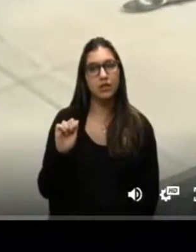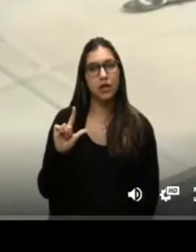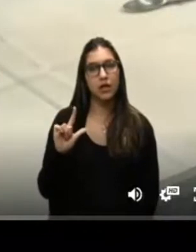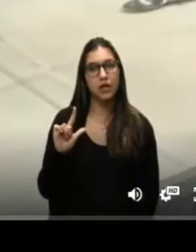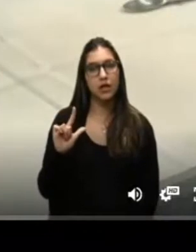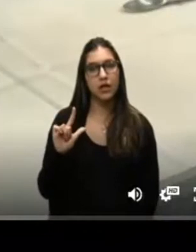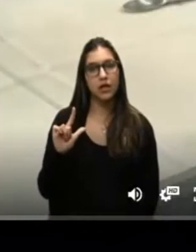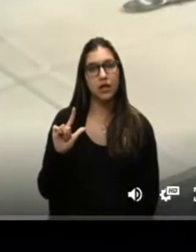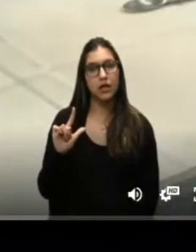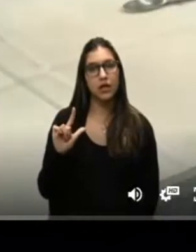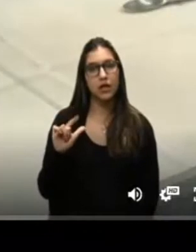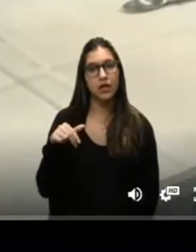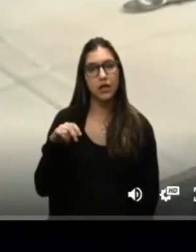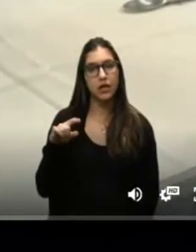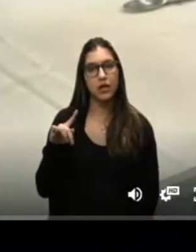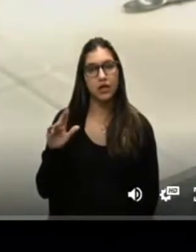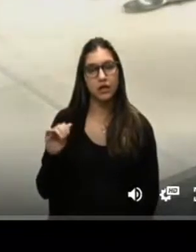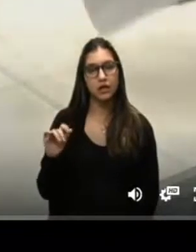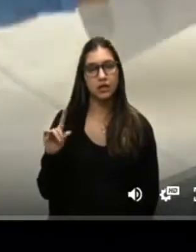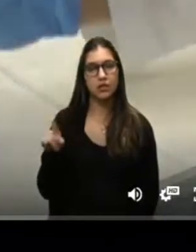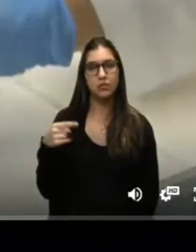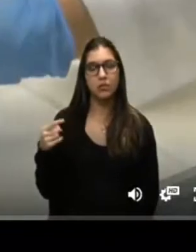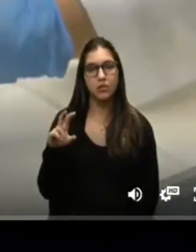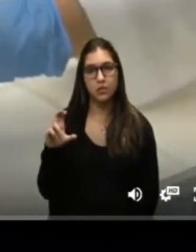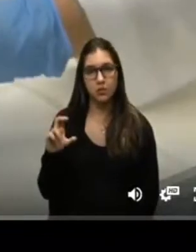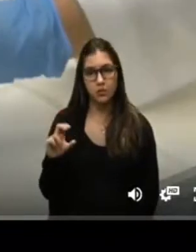50 mg do ácido salicílico.